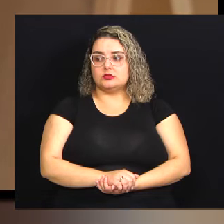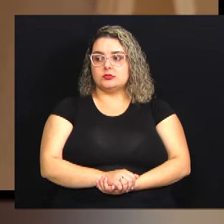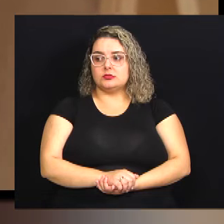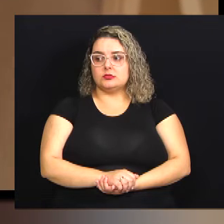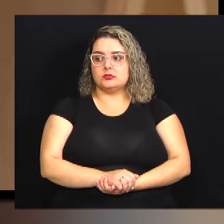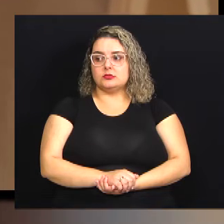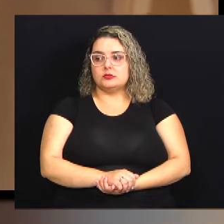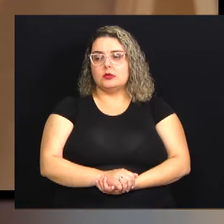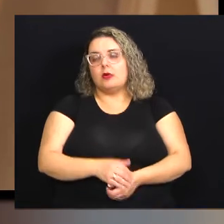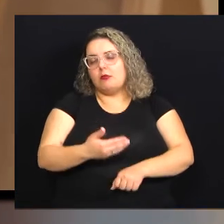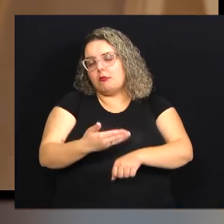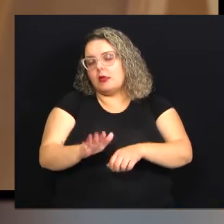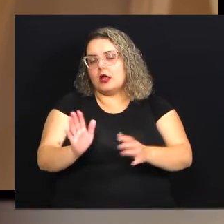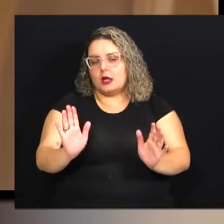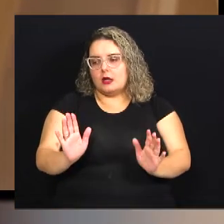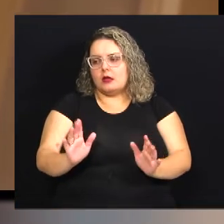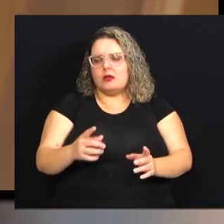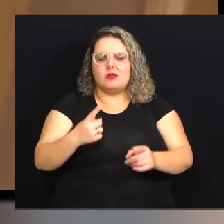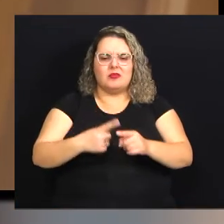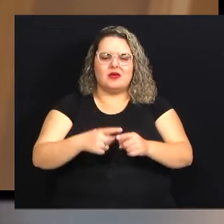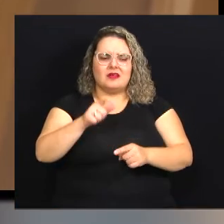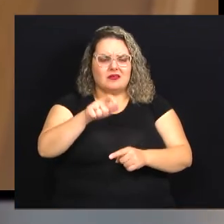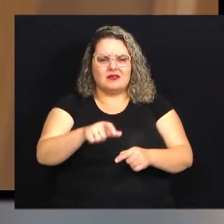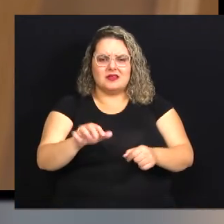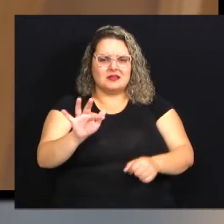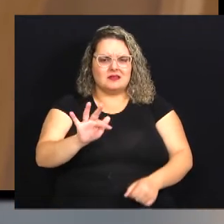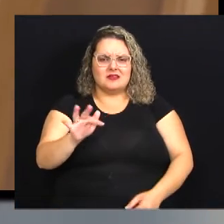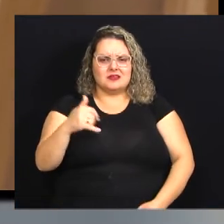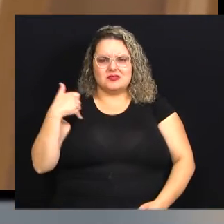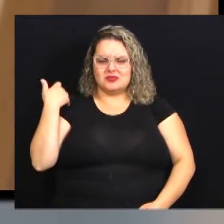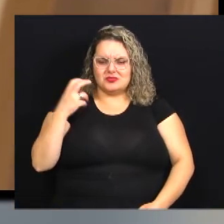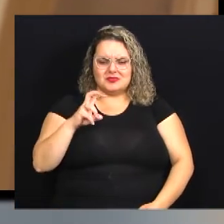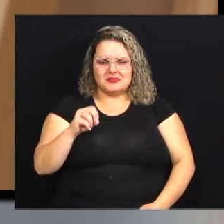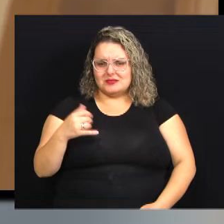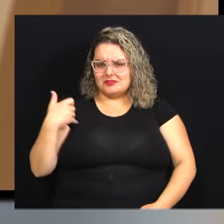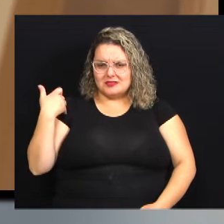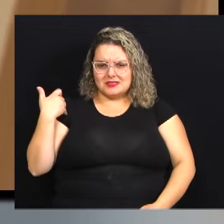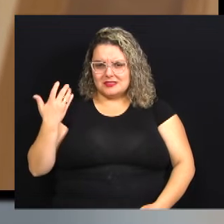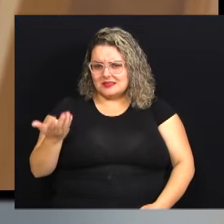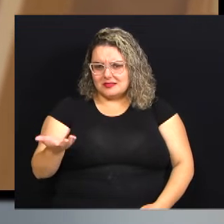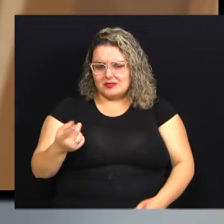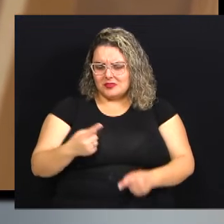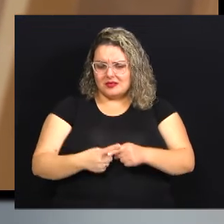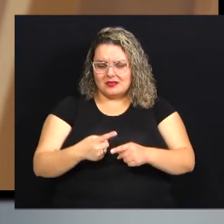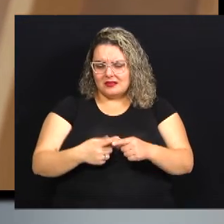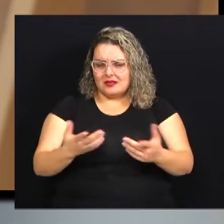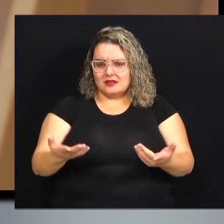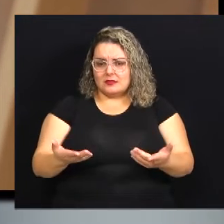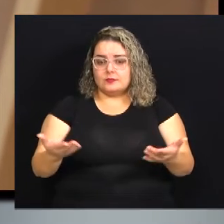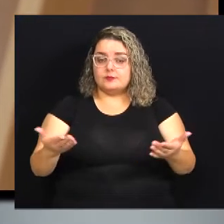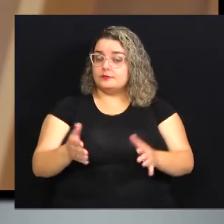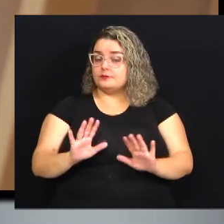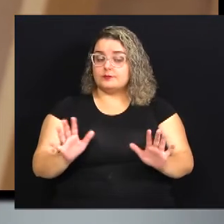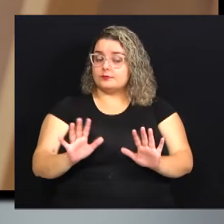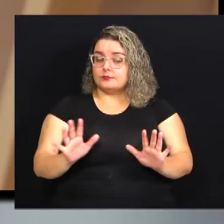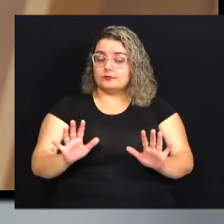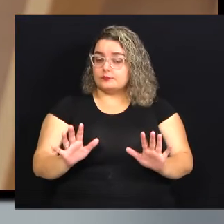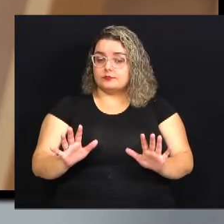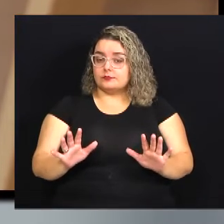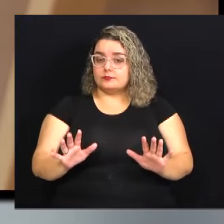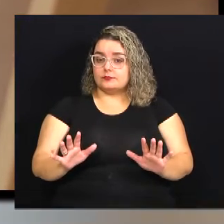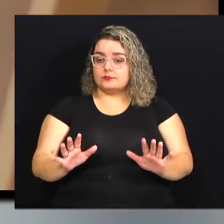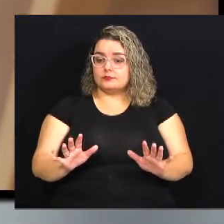assim, prática. Ah, para que ele vai fazer faculdade com 50 anos de idade? Hoje em dia,